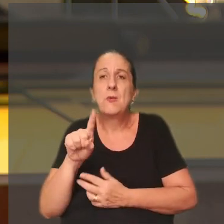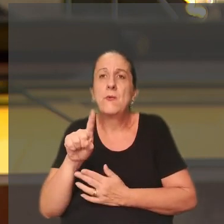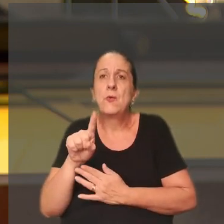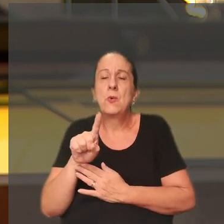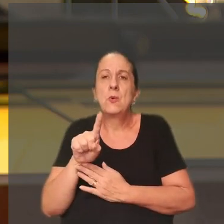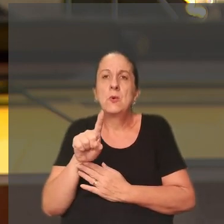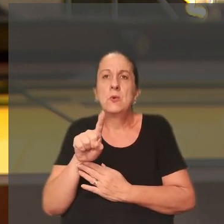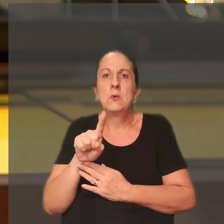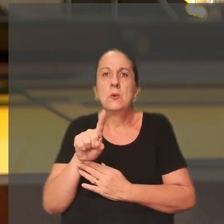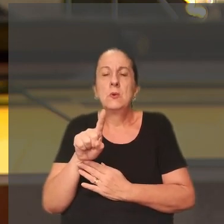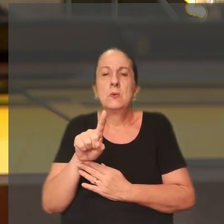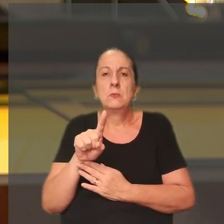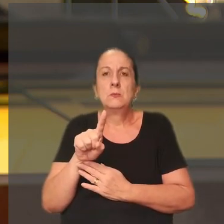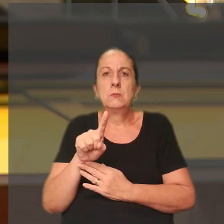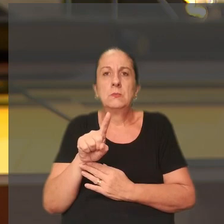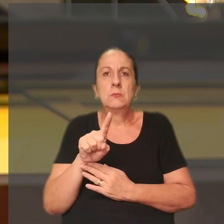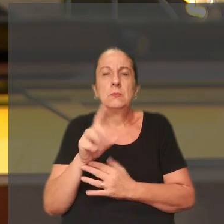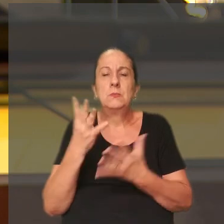me levou